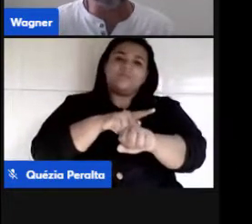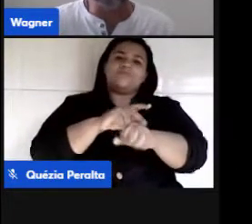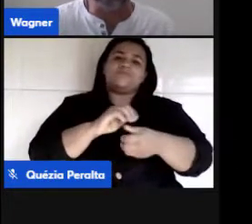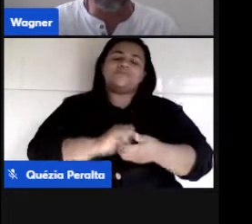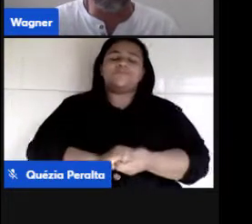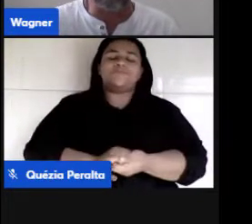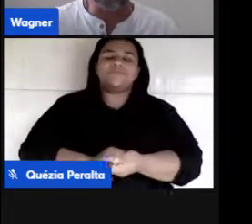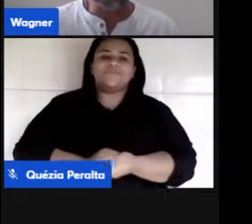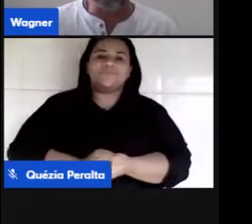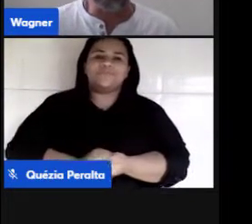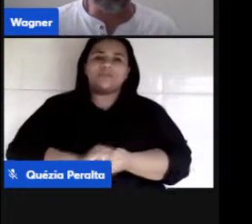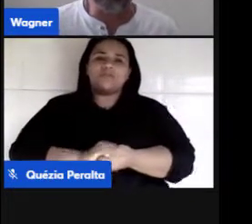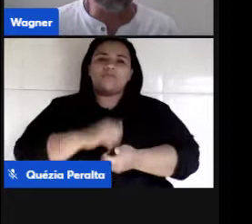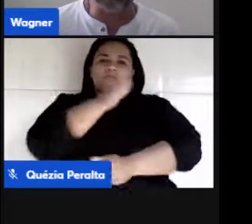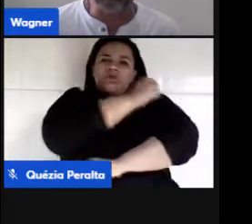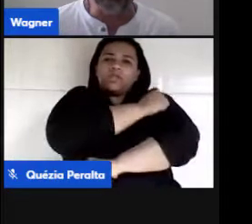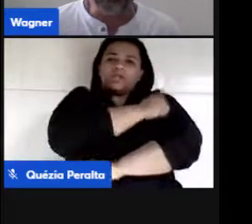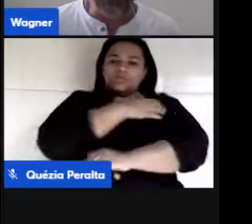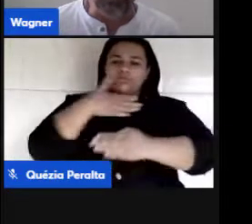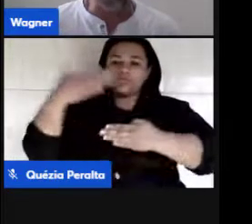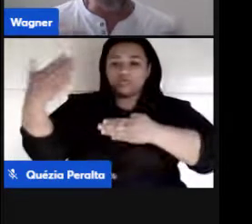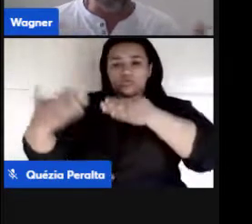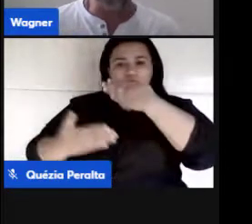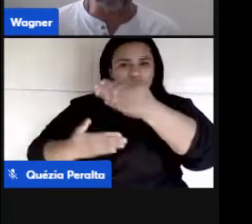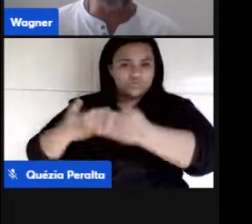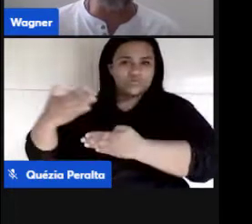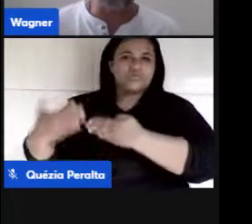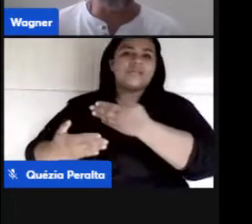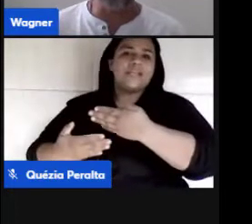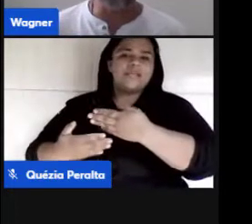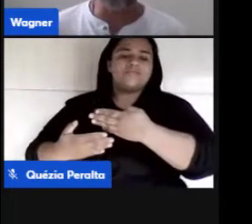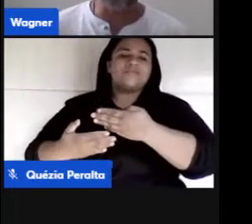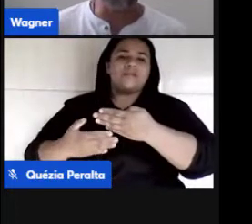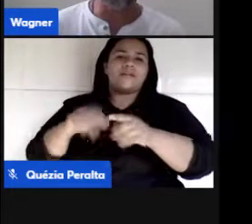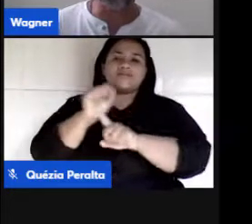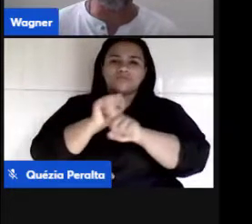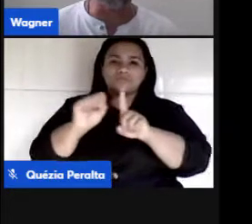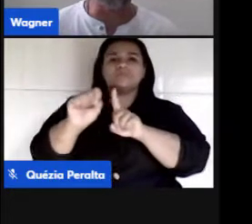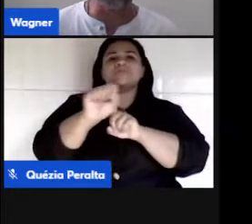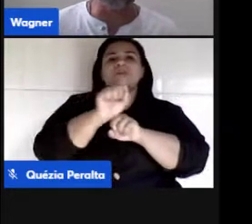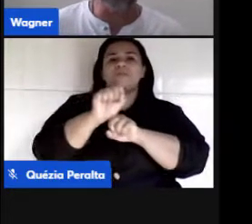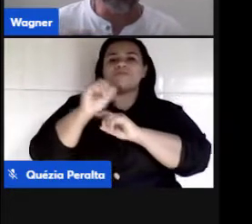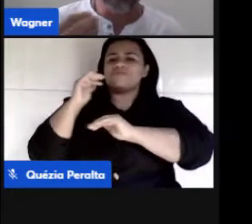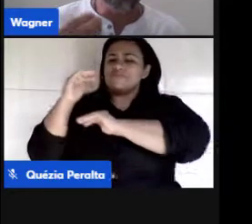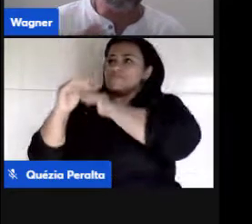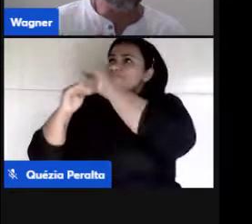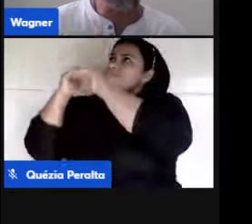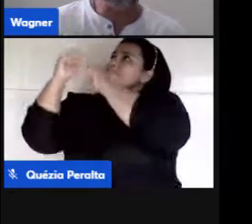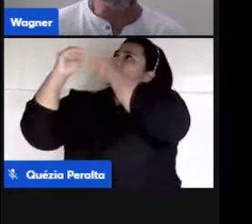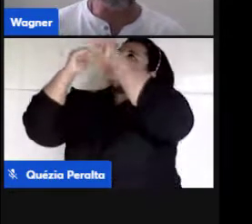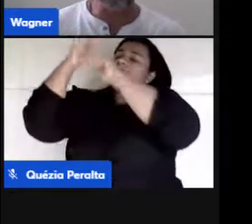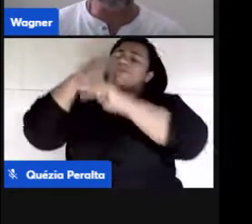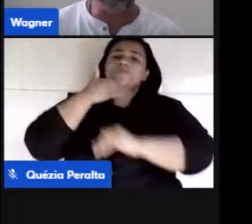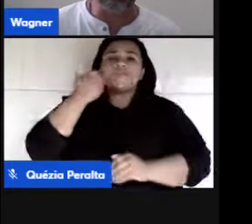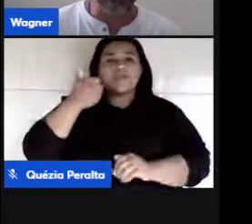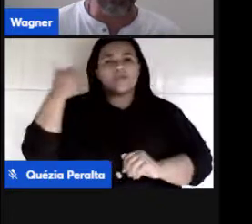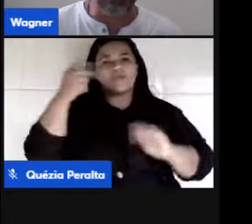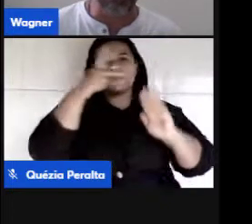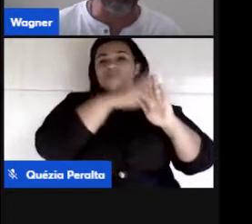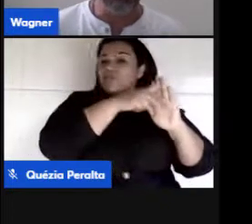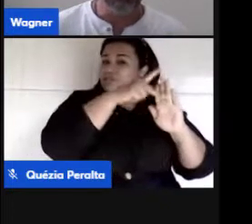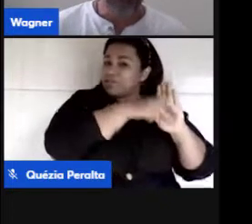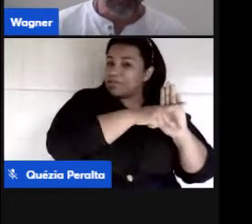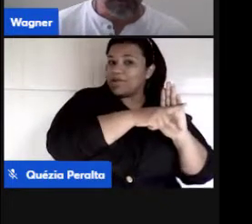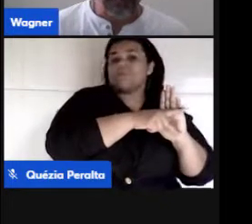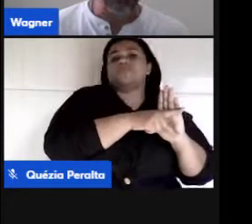uma questão homogênea, para que ambos, todos, né, possam desenvolver da melhor forma possível o planejamento que você irá